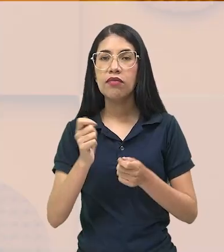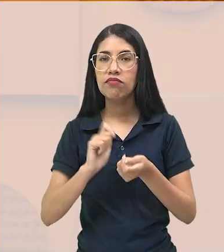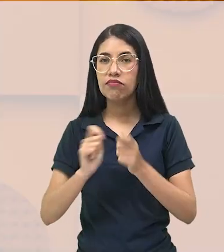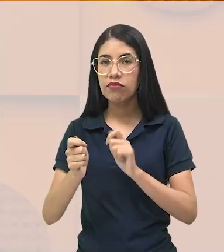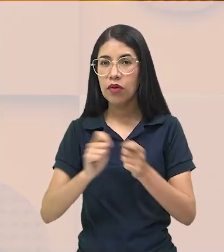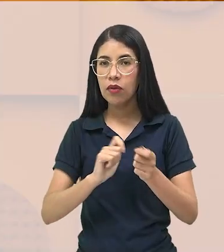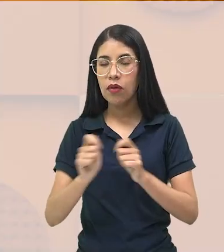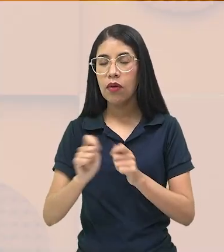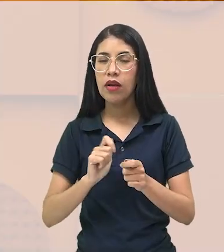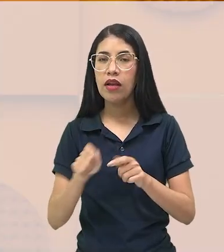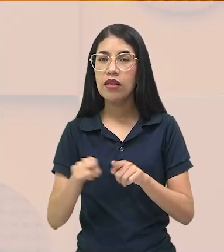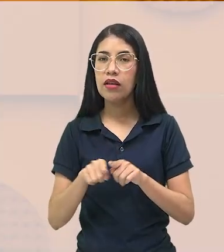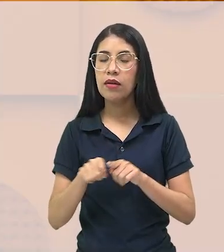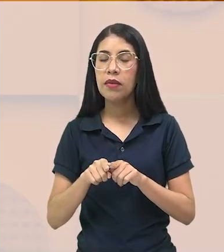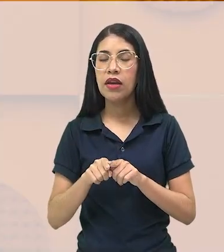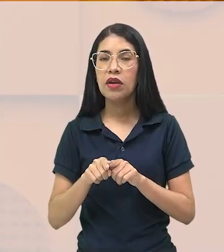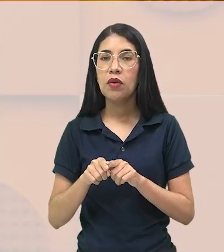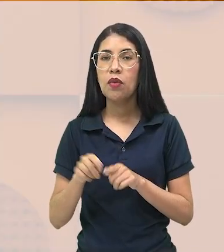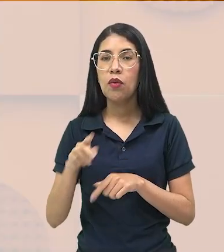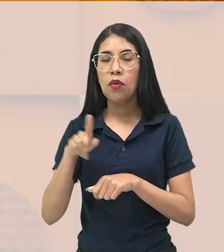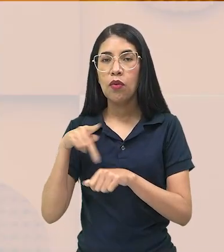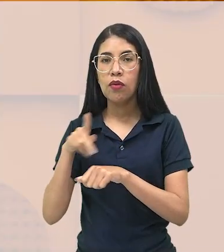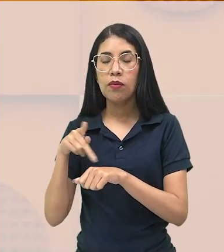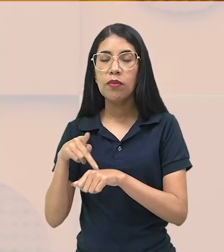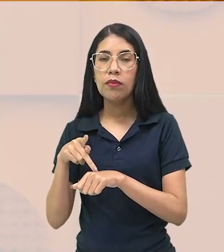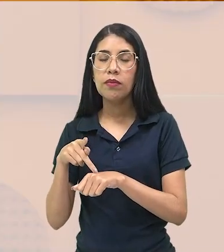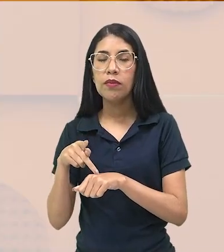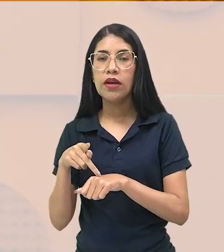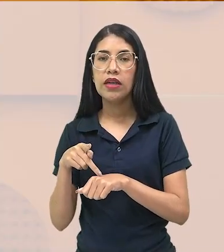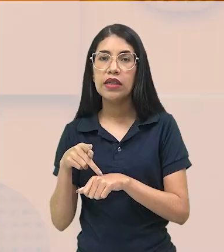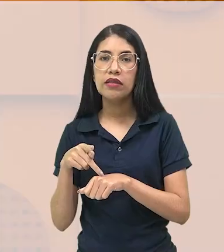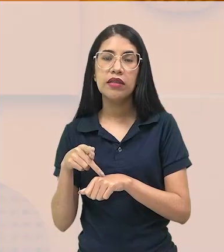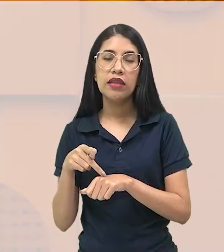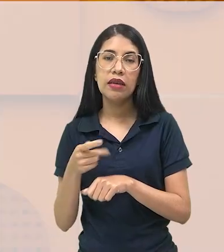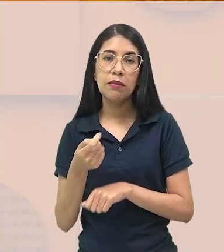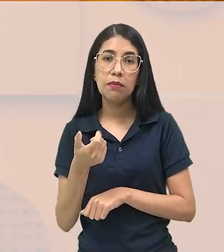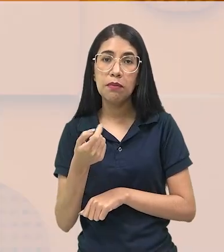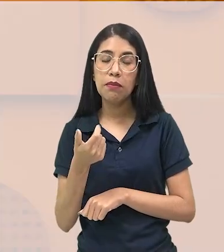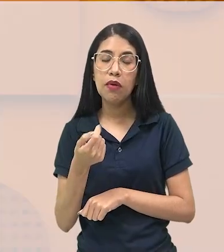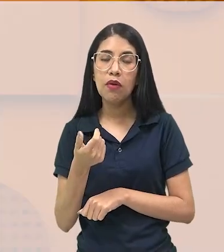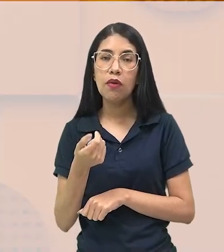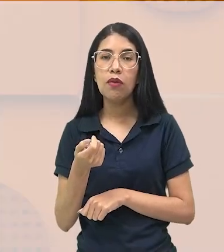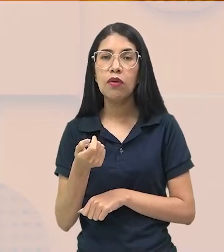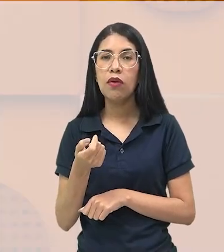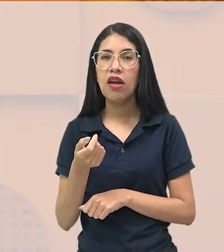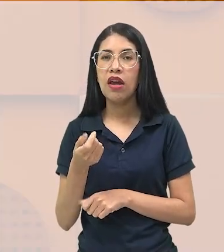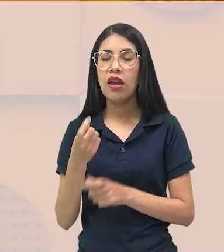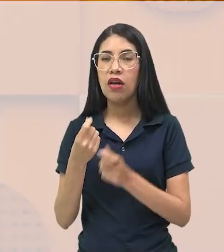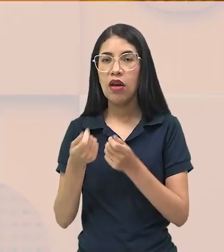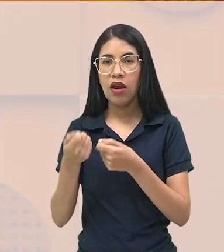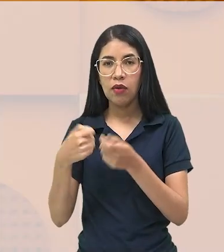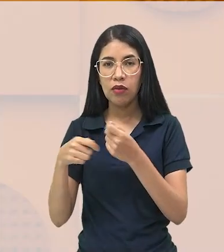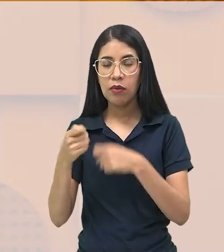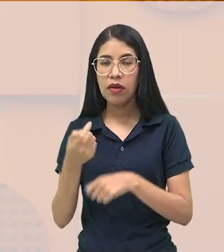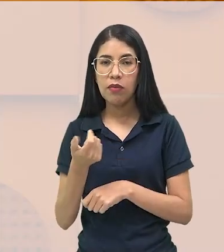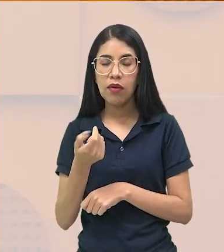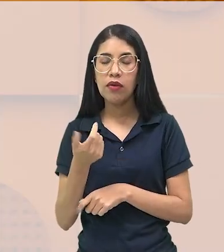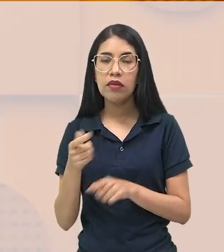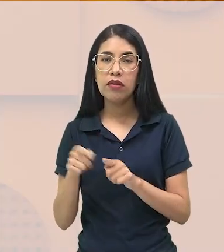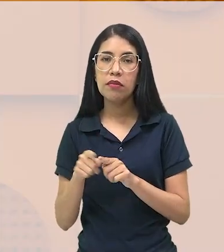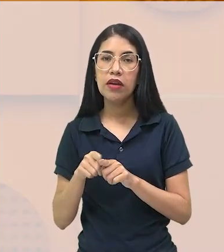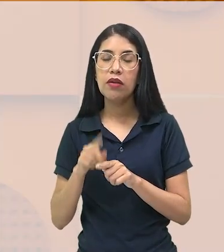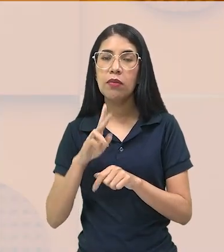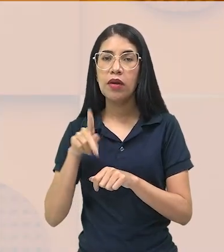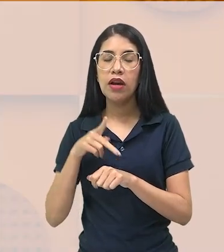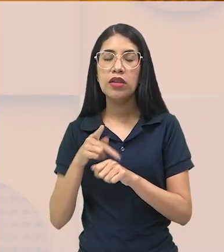especial os países com menos expressão, com menos poder de barganha, por assim dizer, do ponto de vista econômico, com nações